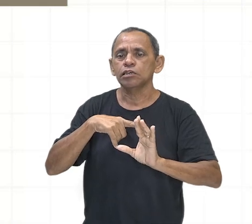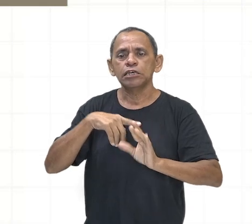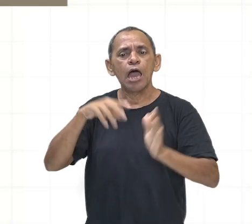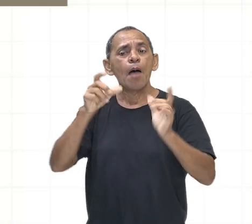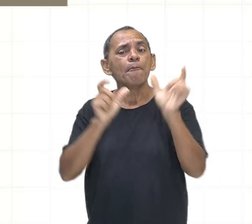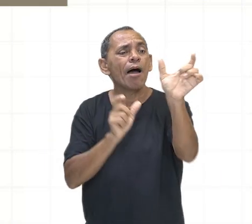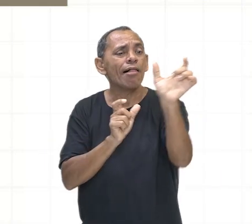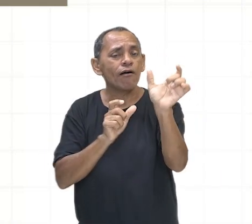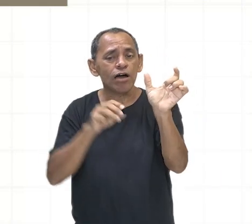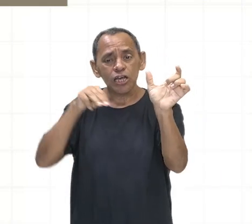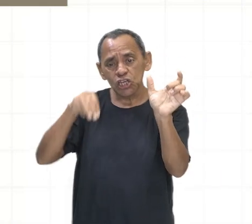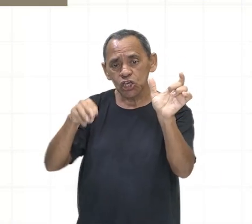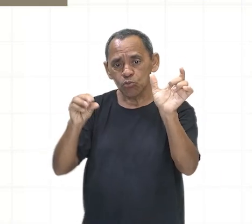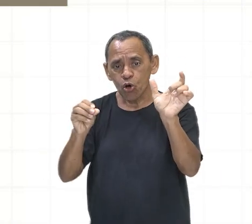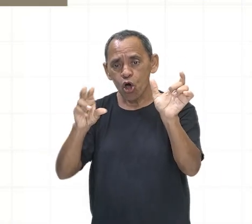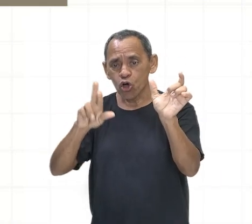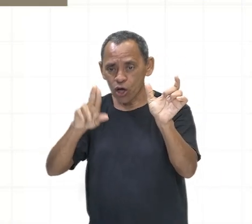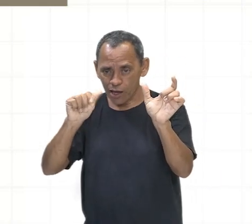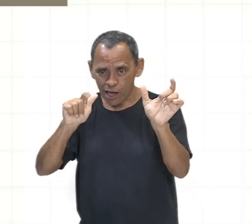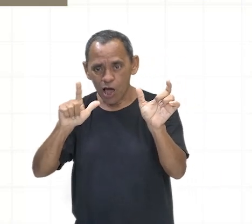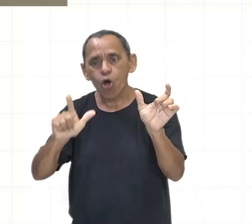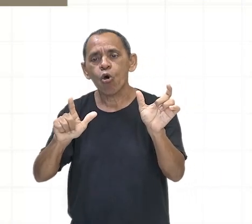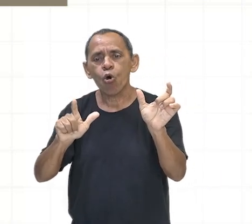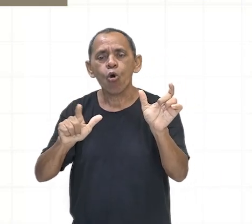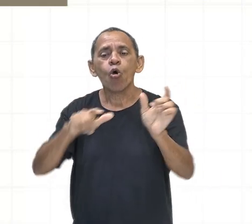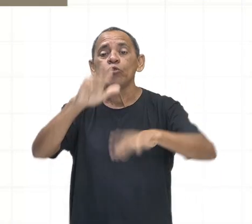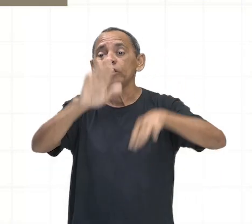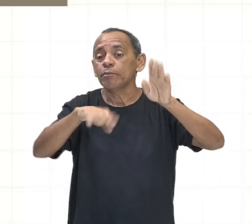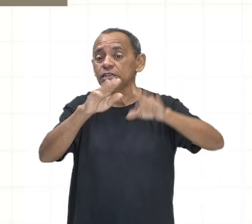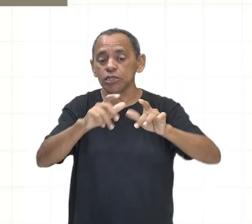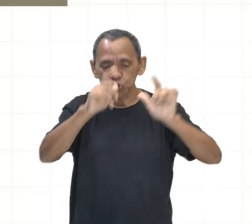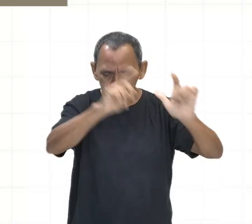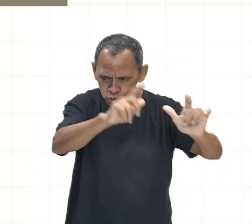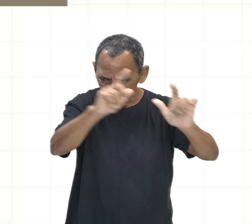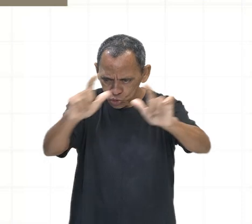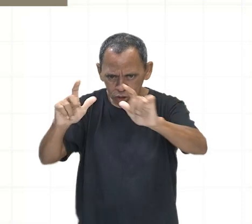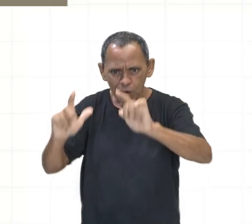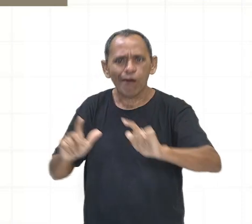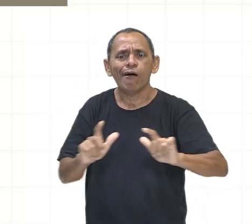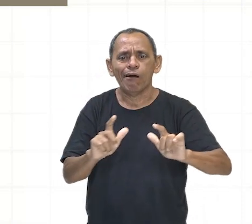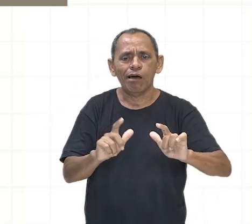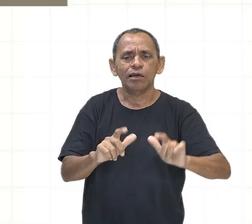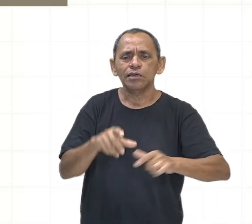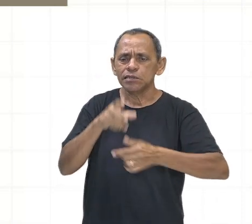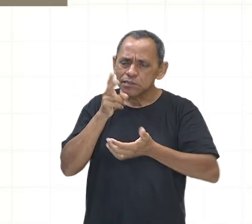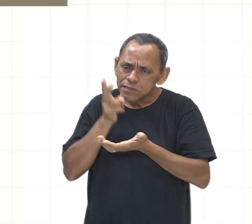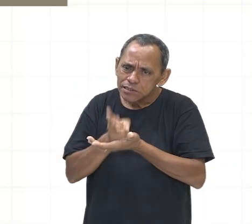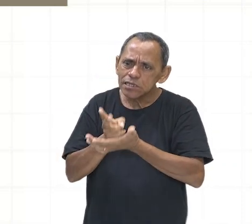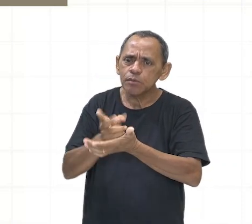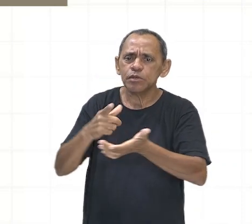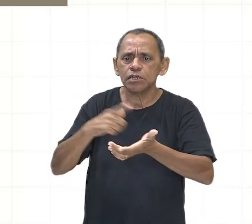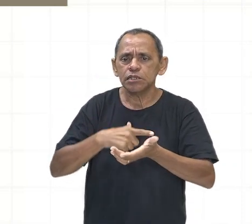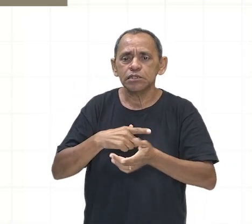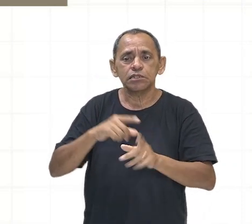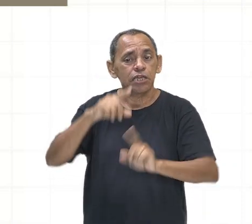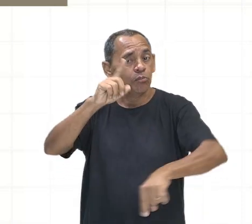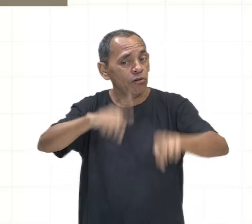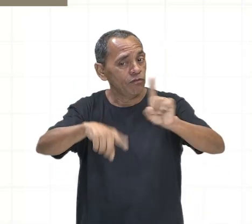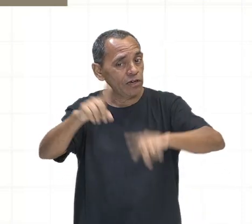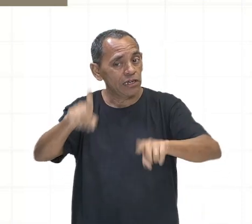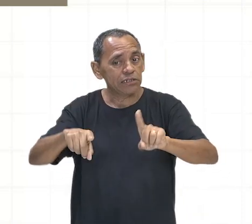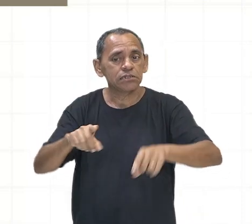a moral ela surja, você vai ver sempre a busca pelo bem. Por outro lado,